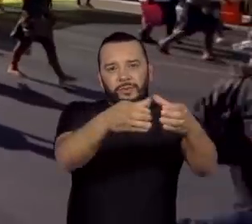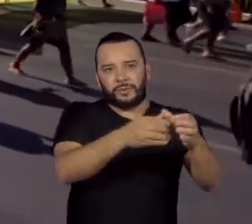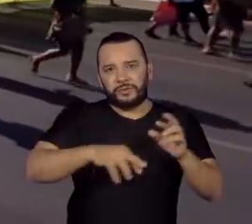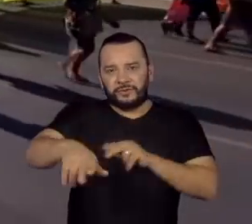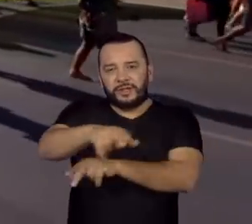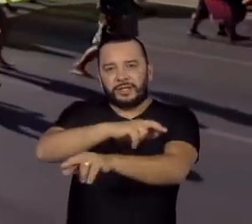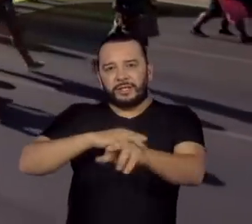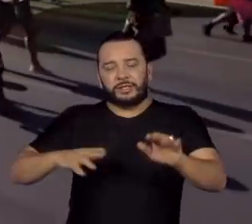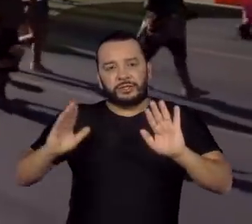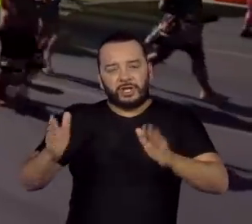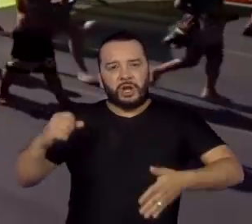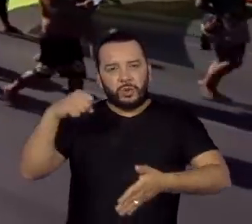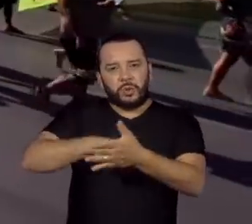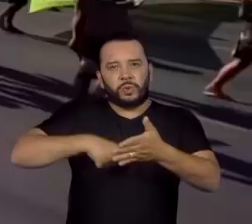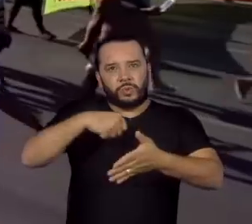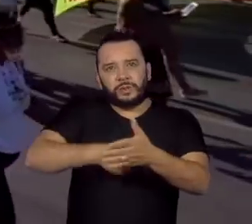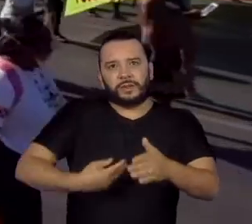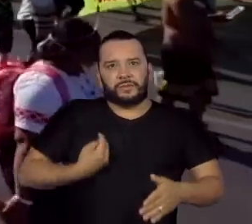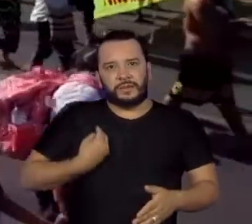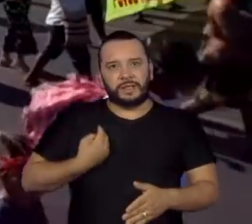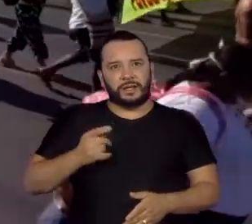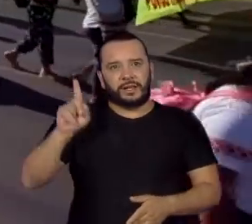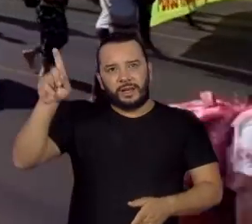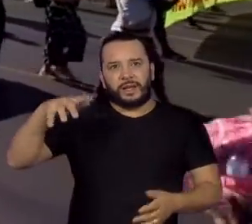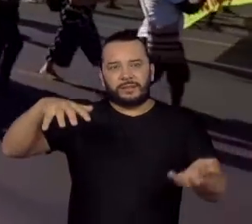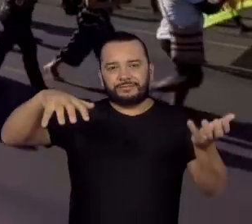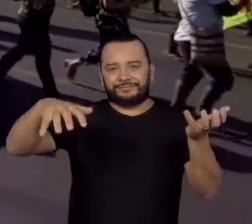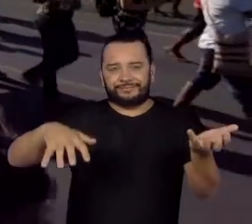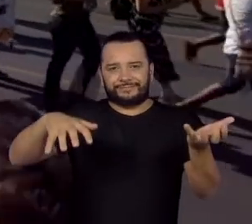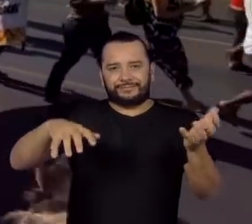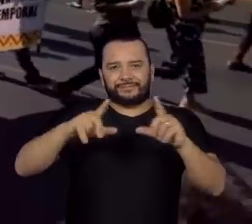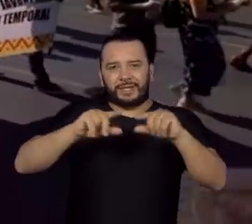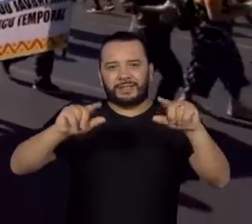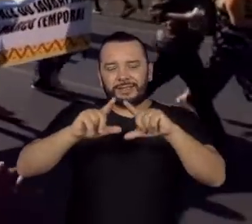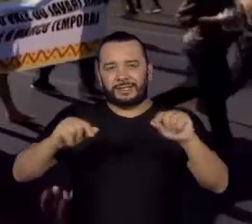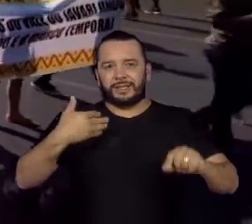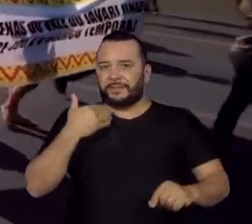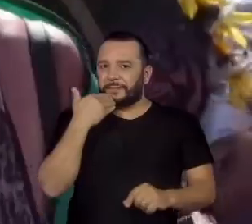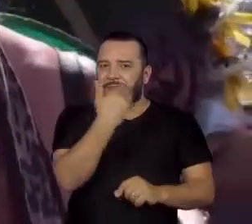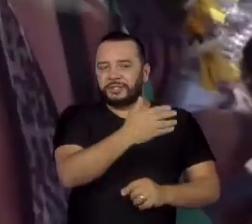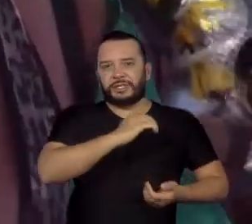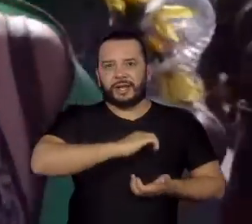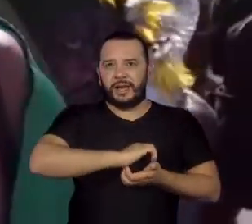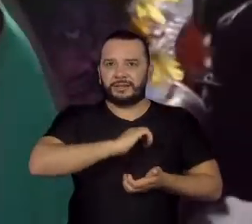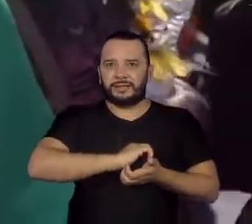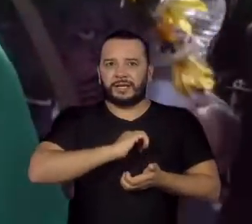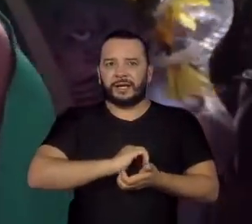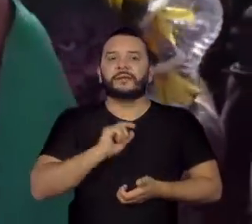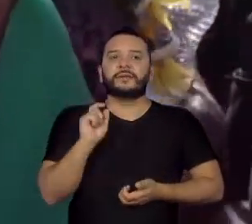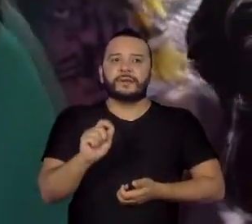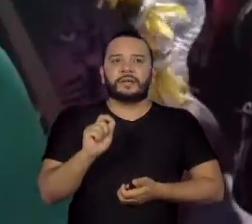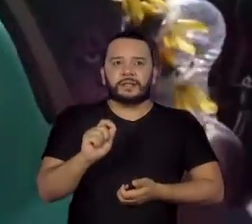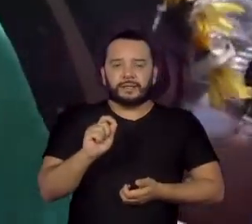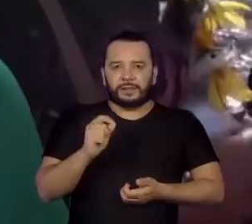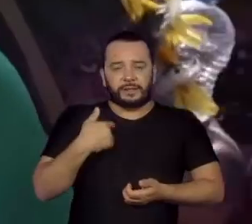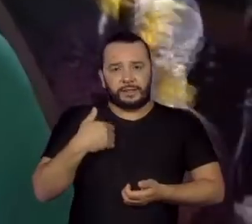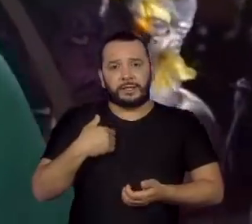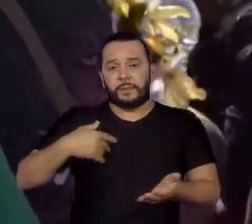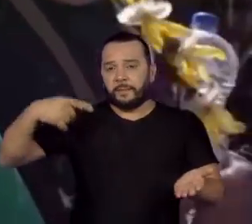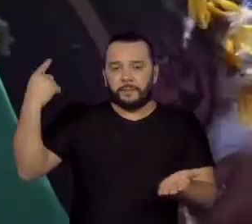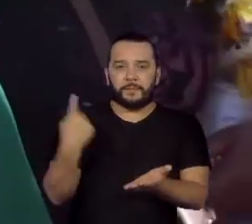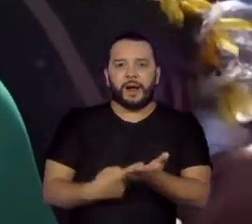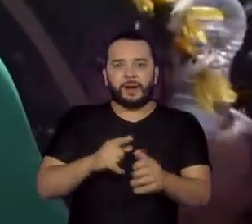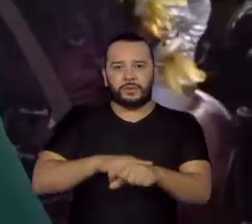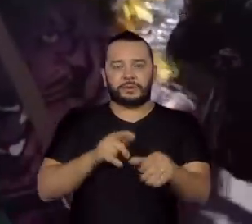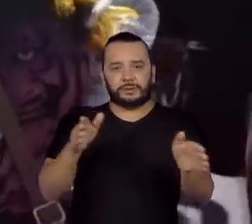na Esplanada dos Ministérios em Brasília. O objetivo era pedir ao Supremo Tribunal Federal que rejeite o chamado